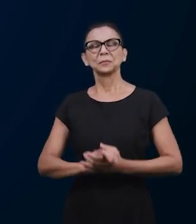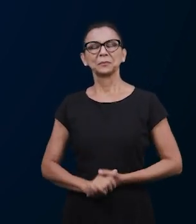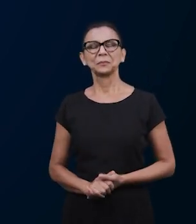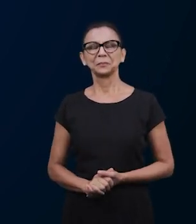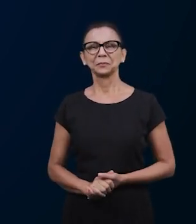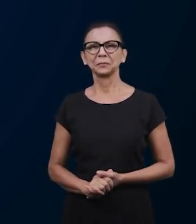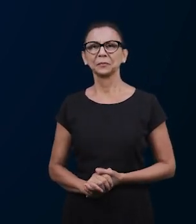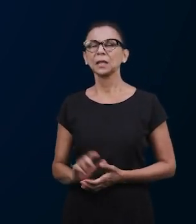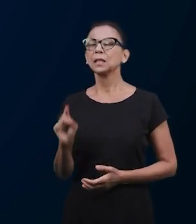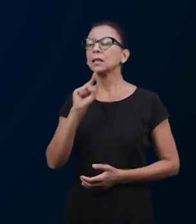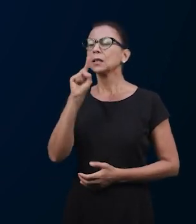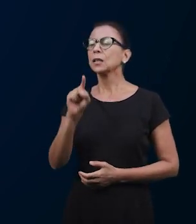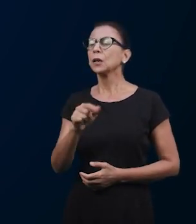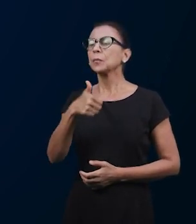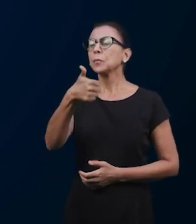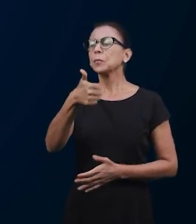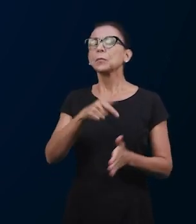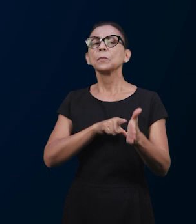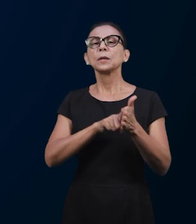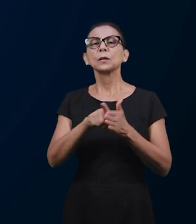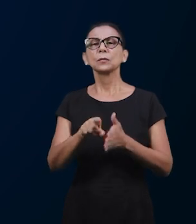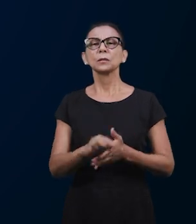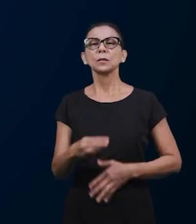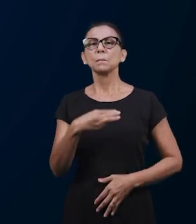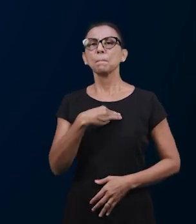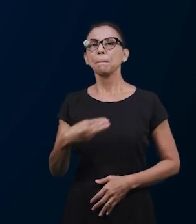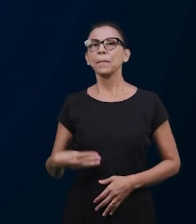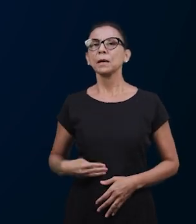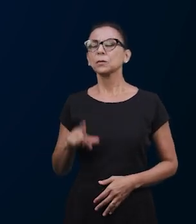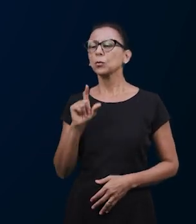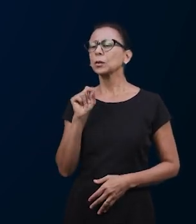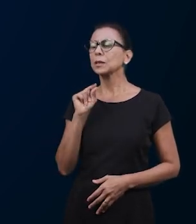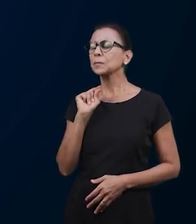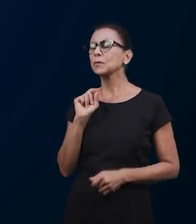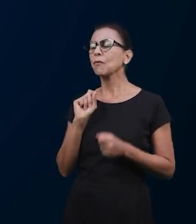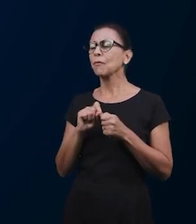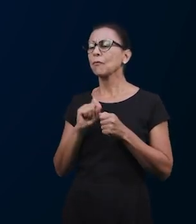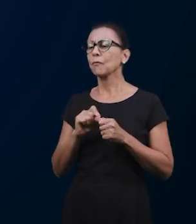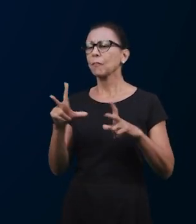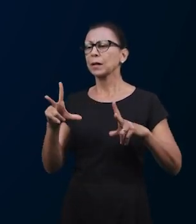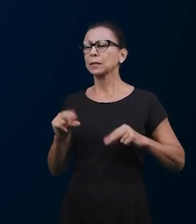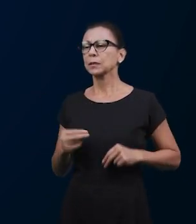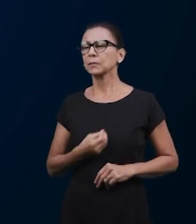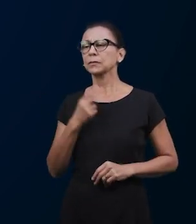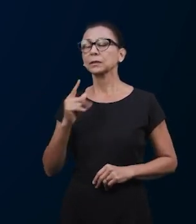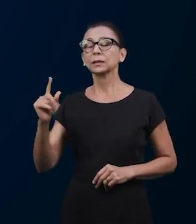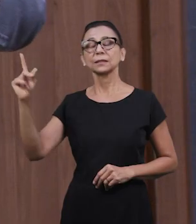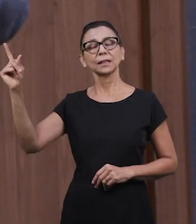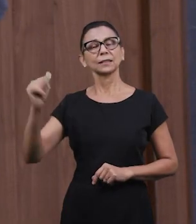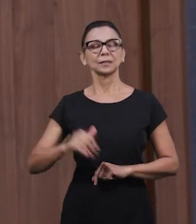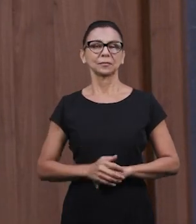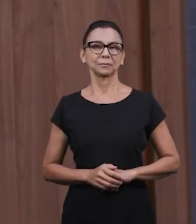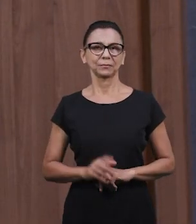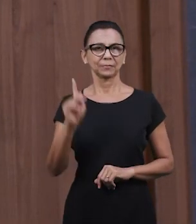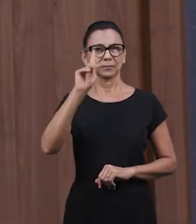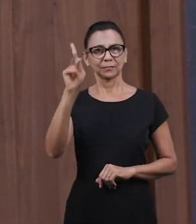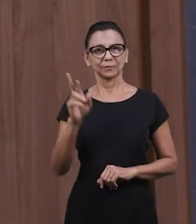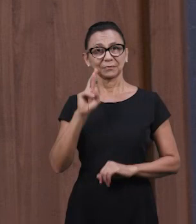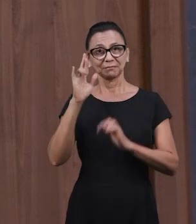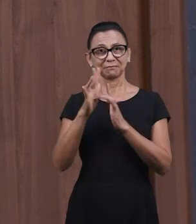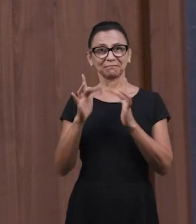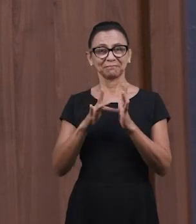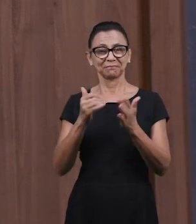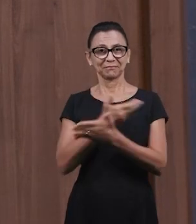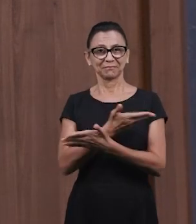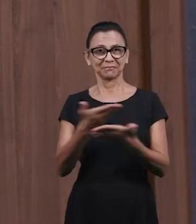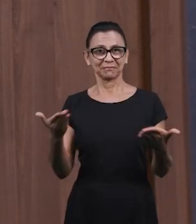a primeira pergunta? Mestre, que farei para herdar a vida eterna? A paz do Senhor, irmãos. Muito bem, Júlia, a paz